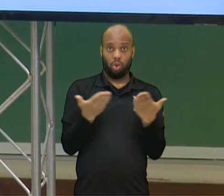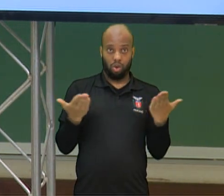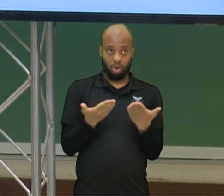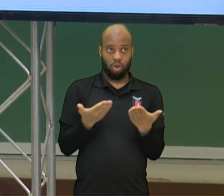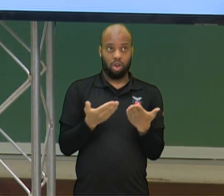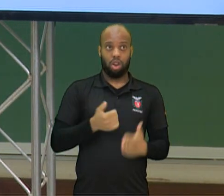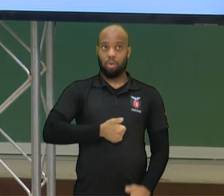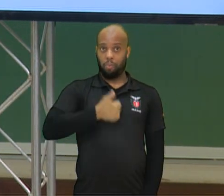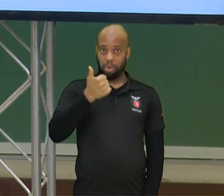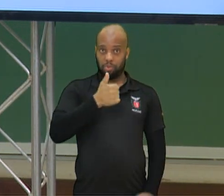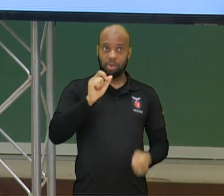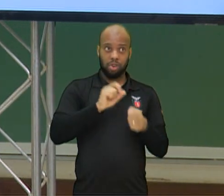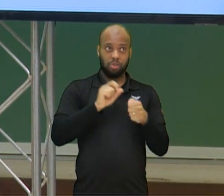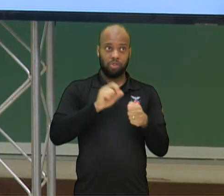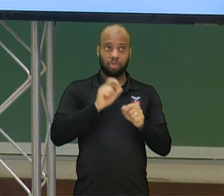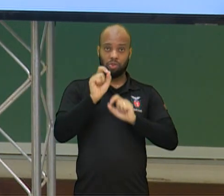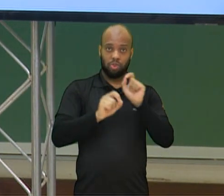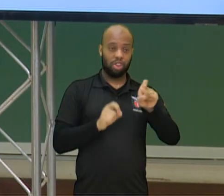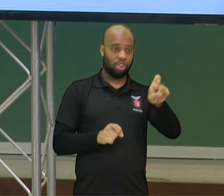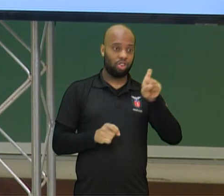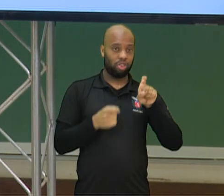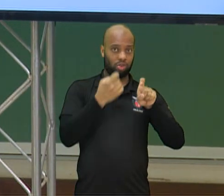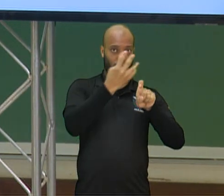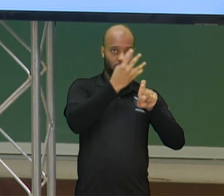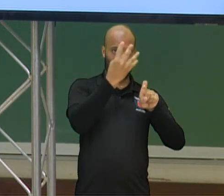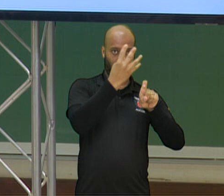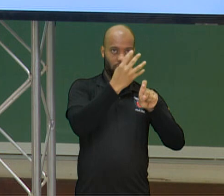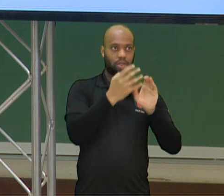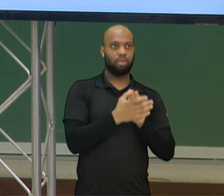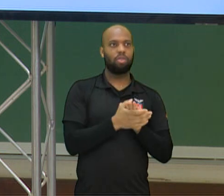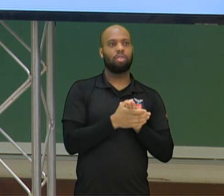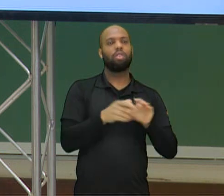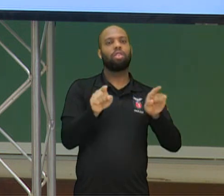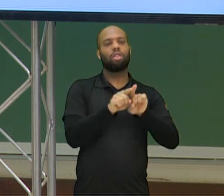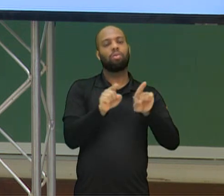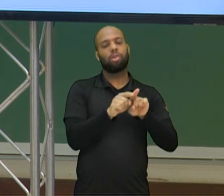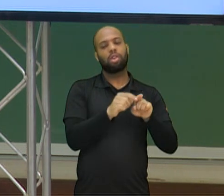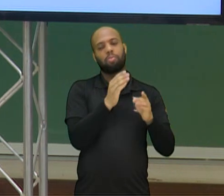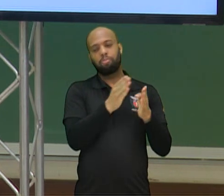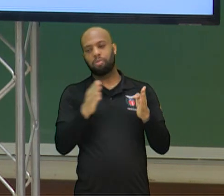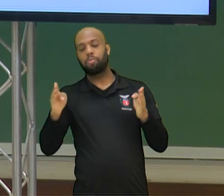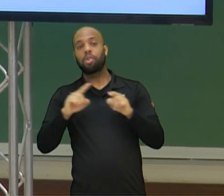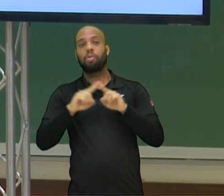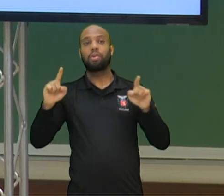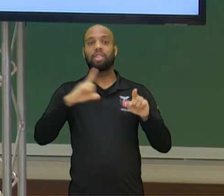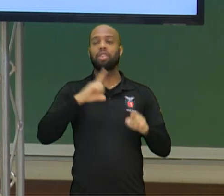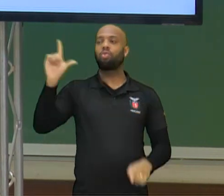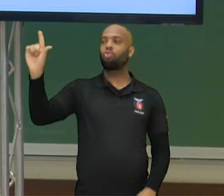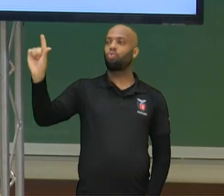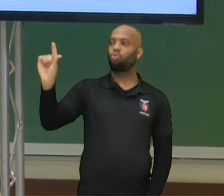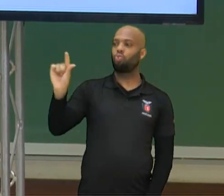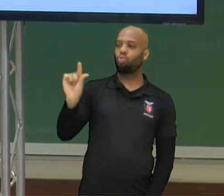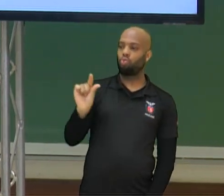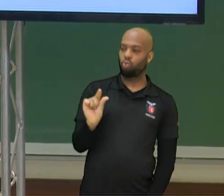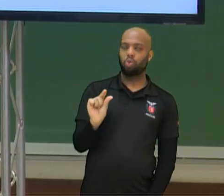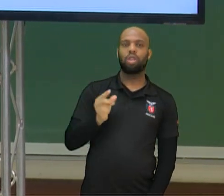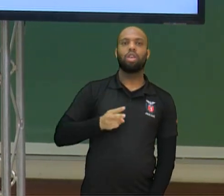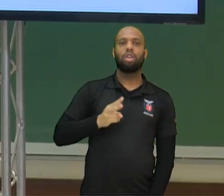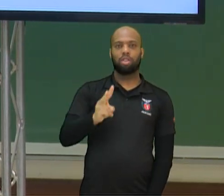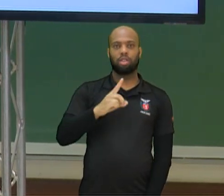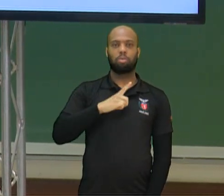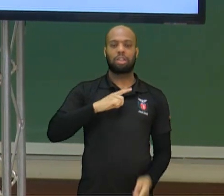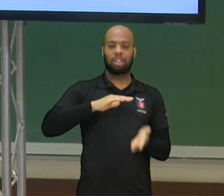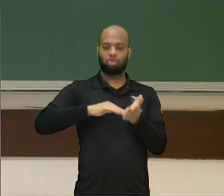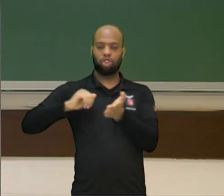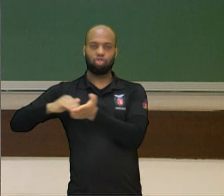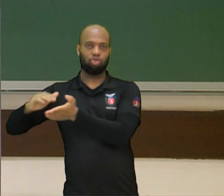x, e elevá-lo à quarta potência. A mesma coisa com os próximos, mas vamos reduzindo sempre um valor